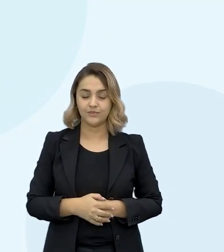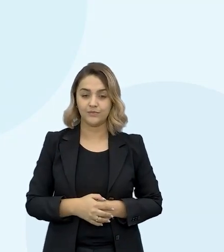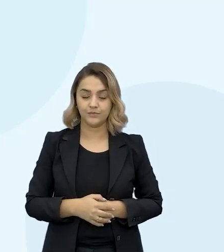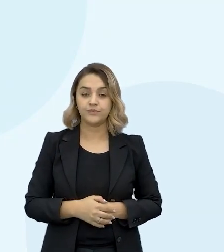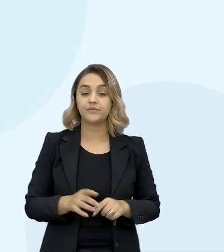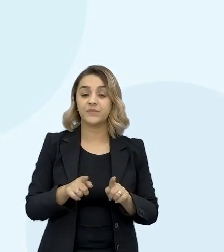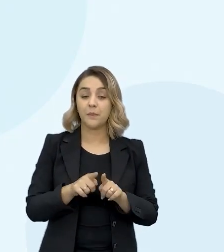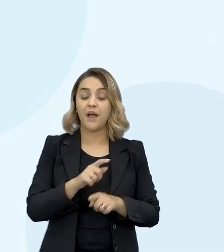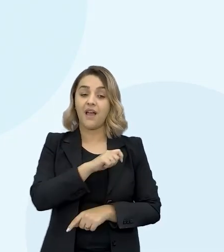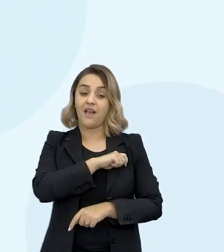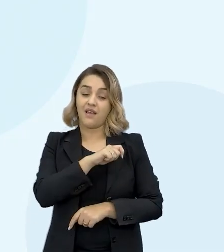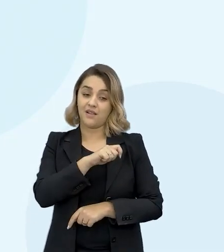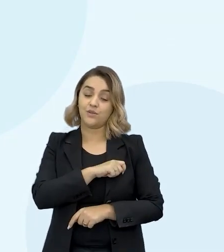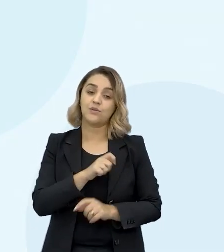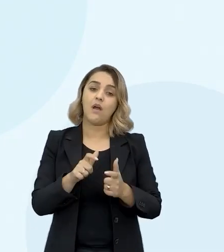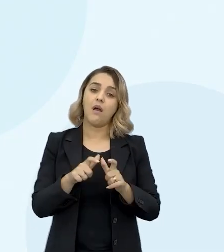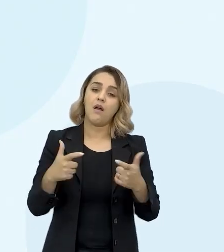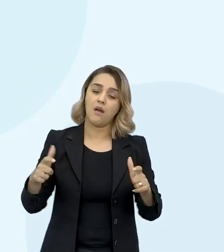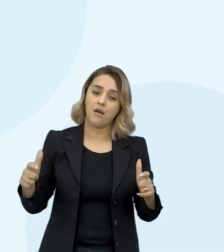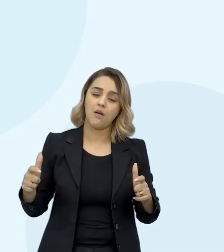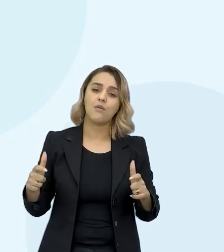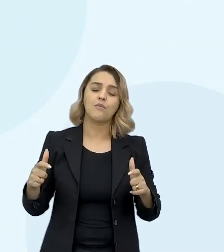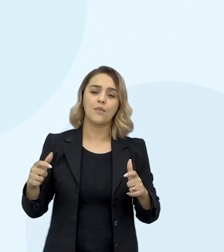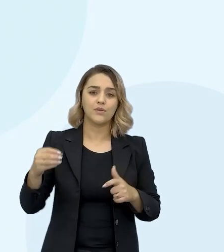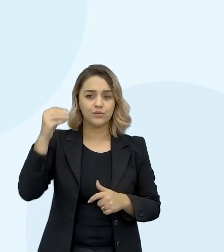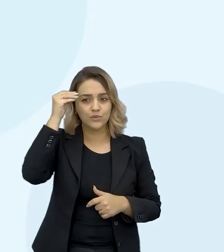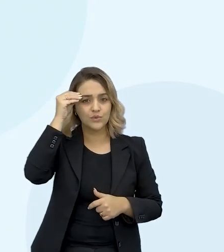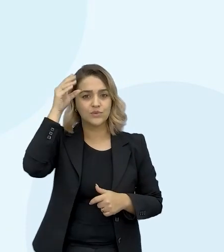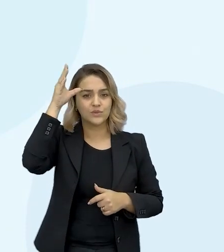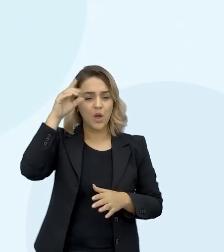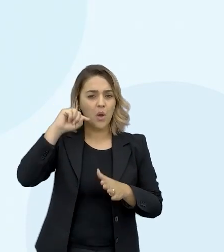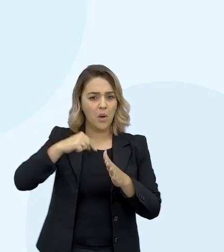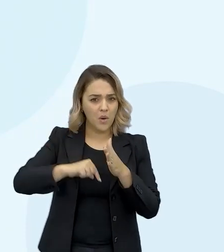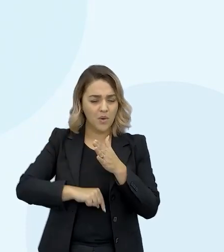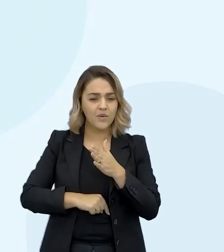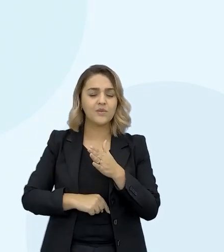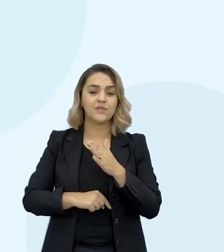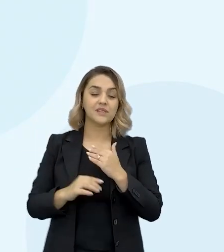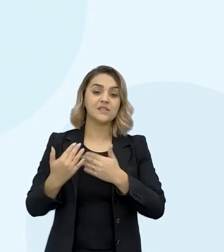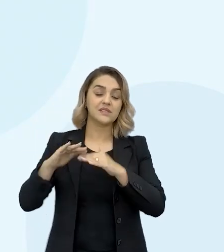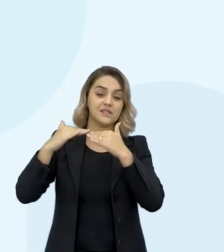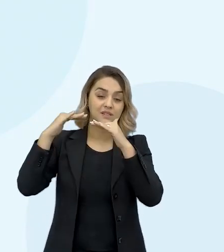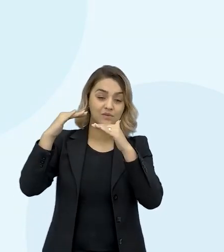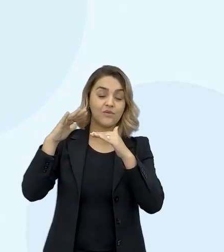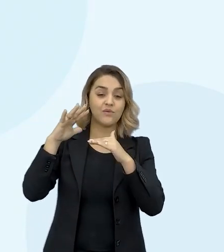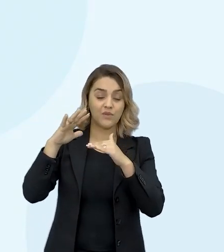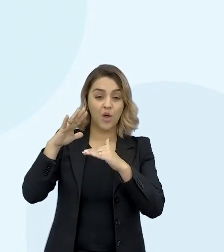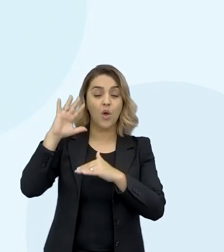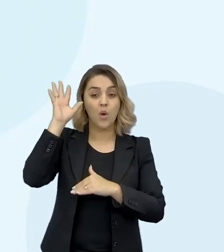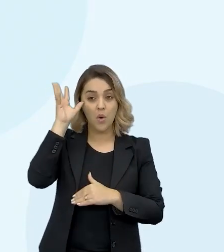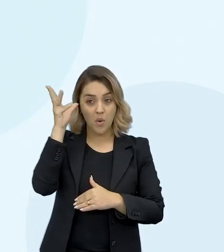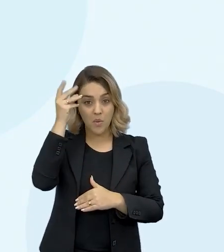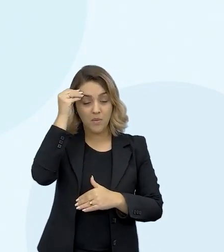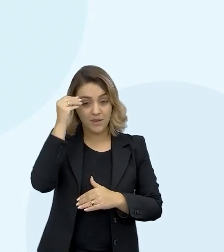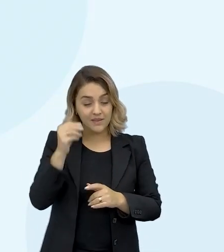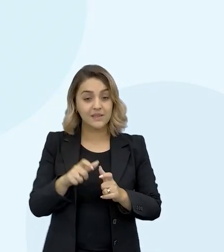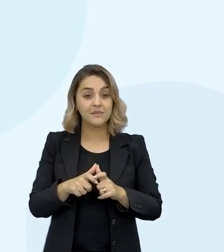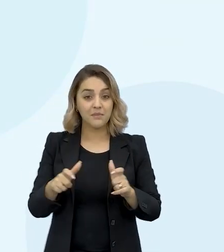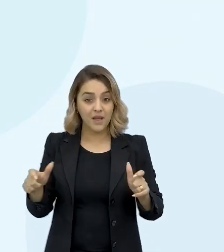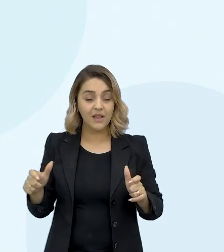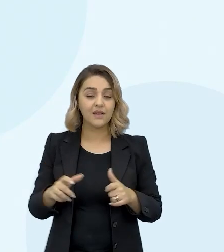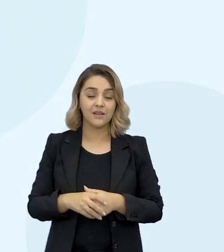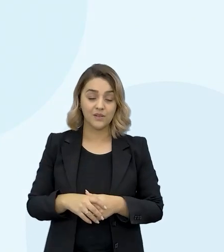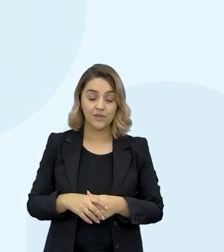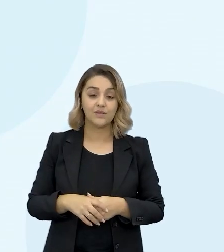estudante, né? E amplia a construção de conhecimentos mais profundos e desenvolvidos de competências maiores. E ele tem